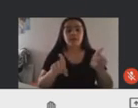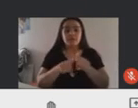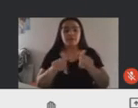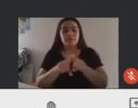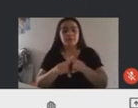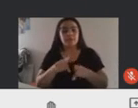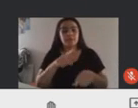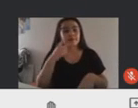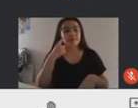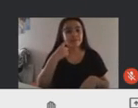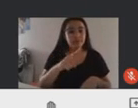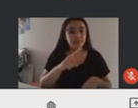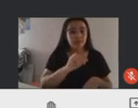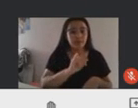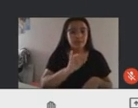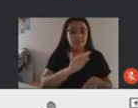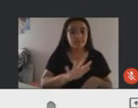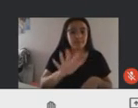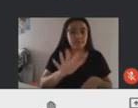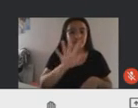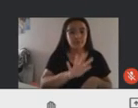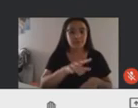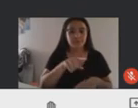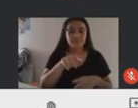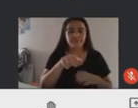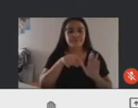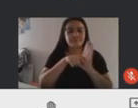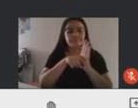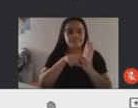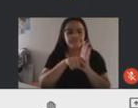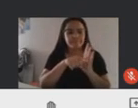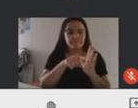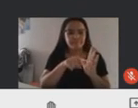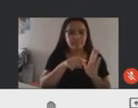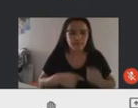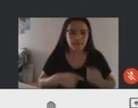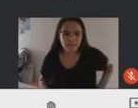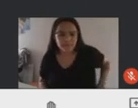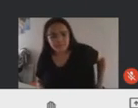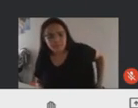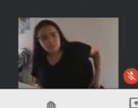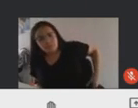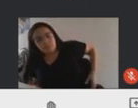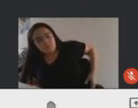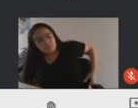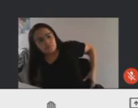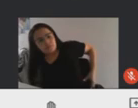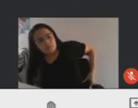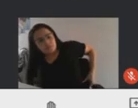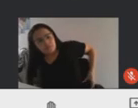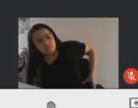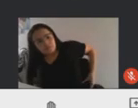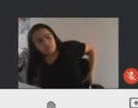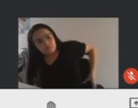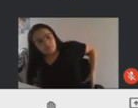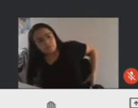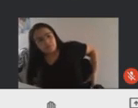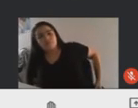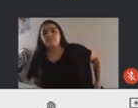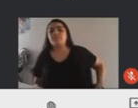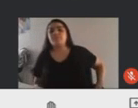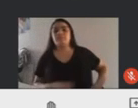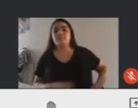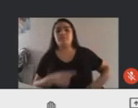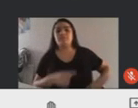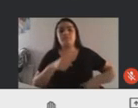vapor com análise de cobalto em sangue. O cobalto, ele é utilizado para a